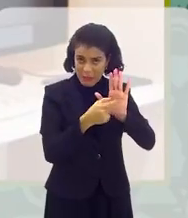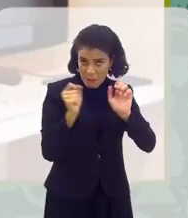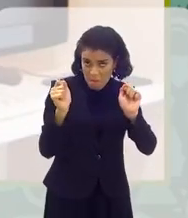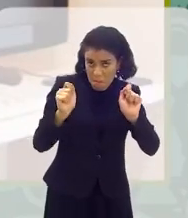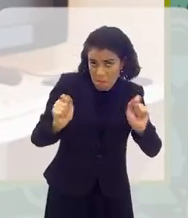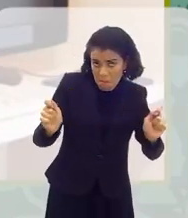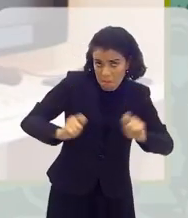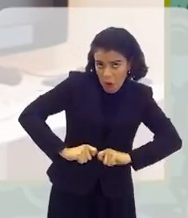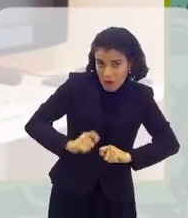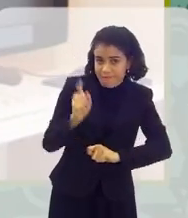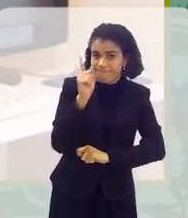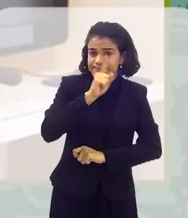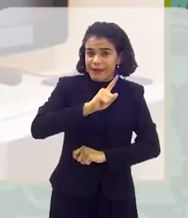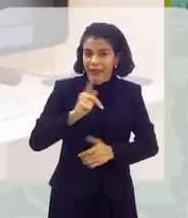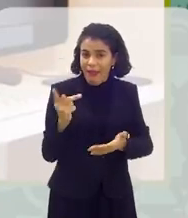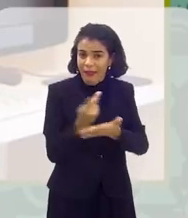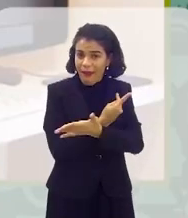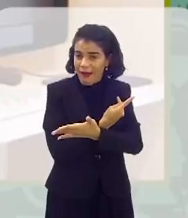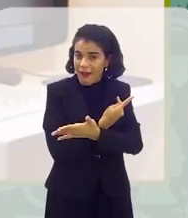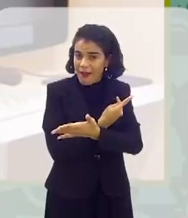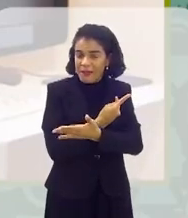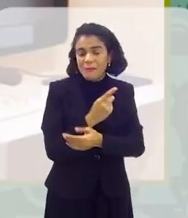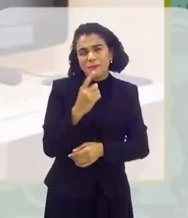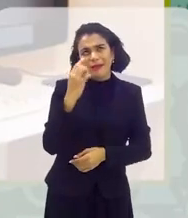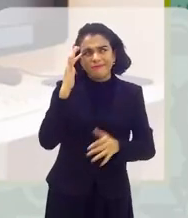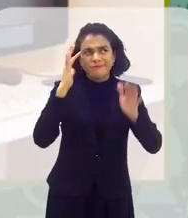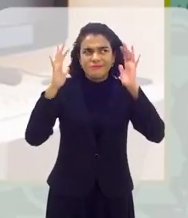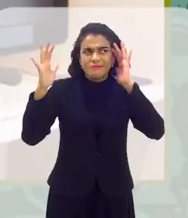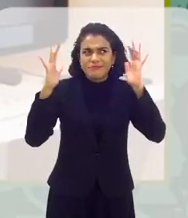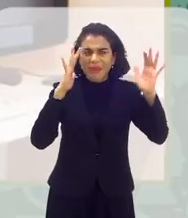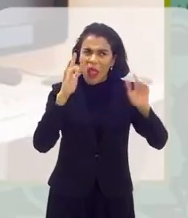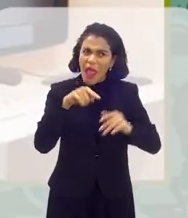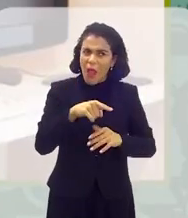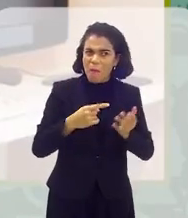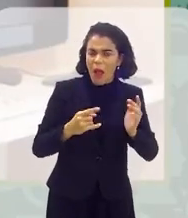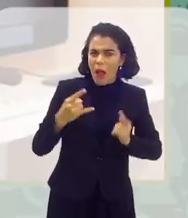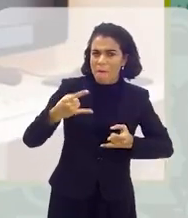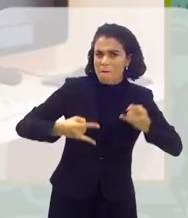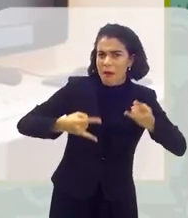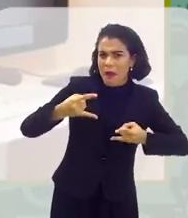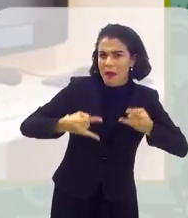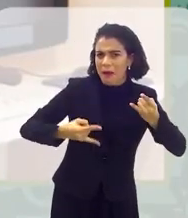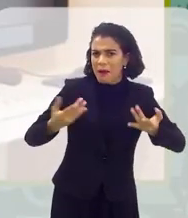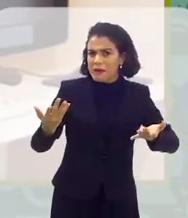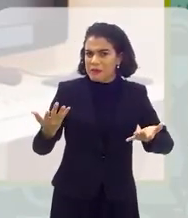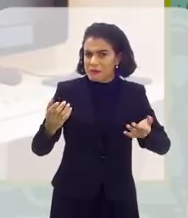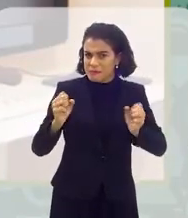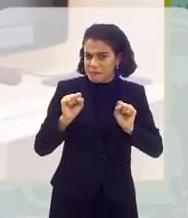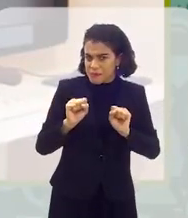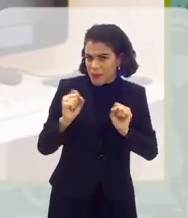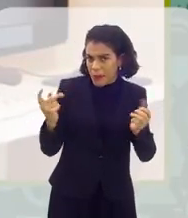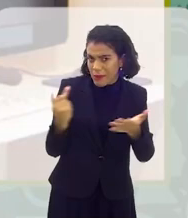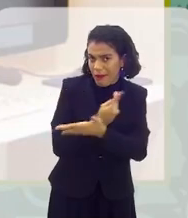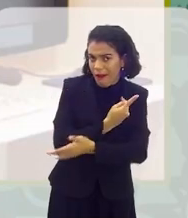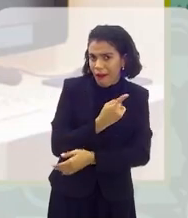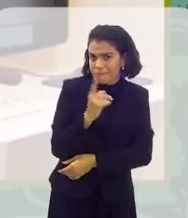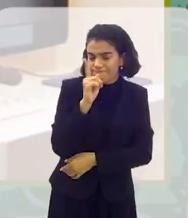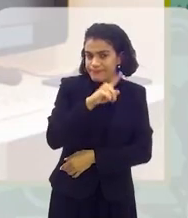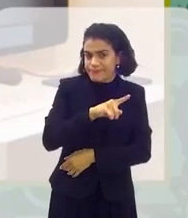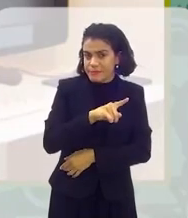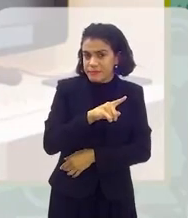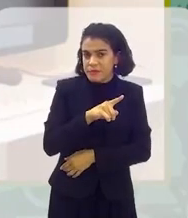artificial pode errar nesses casos assim né porque a gente se pergunta né a gente tá lidando ali com uma acne tudo mais é